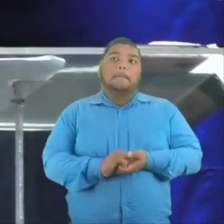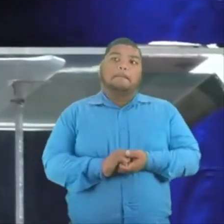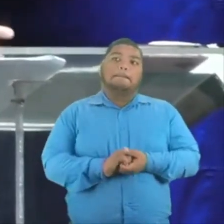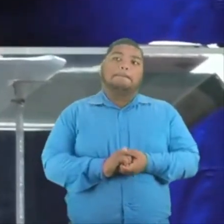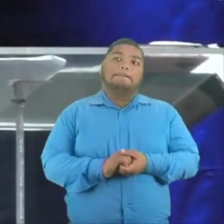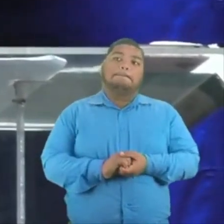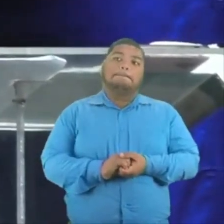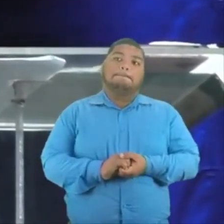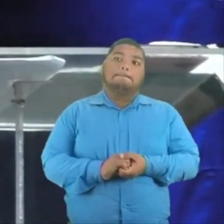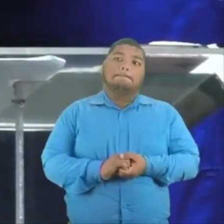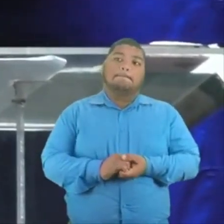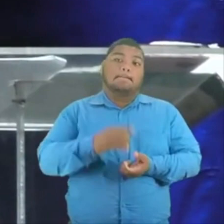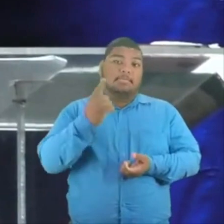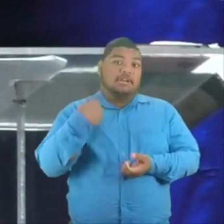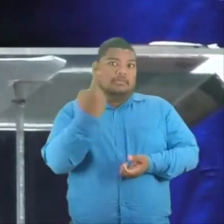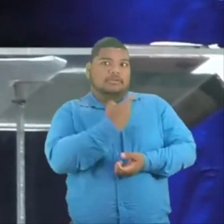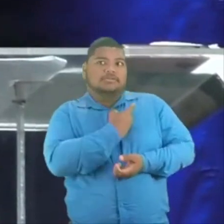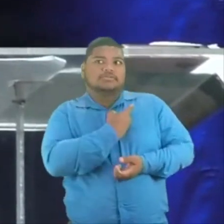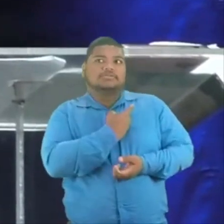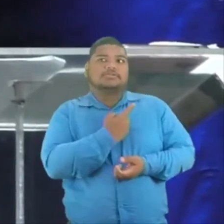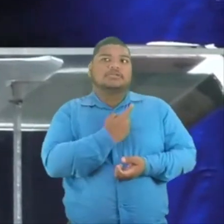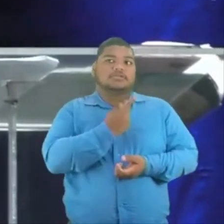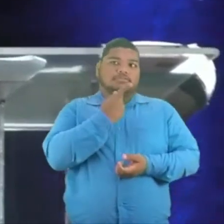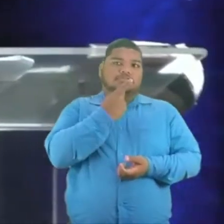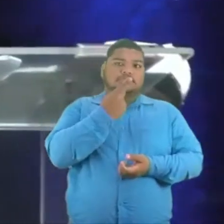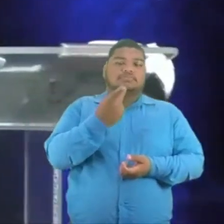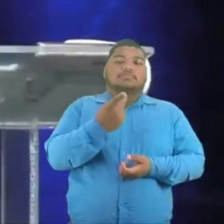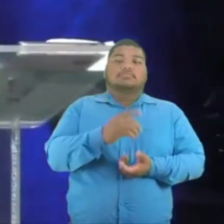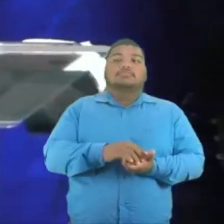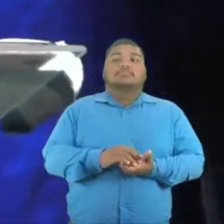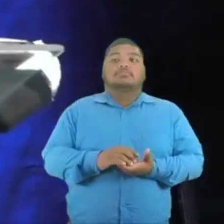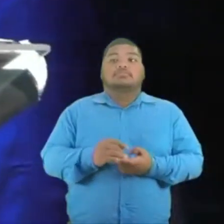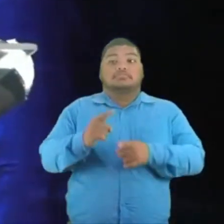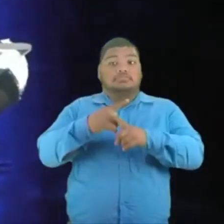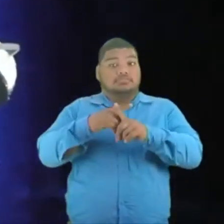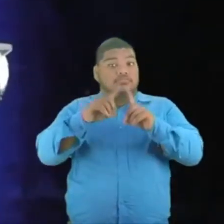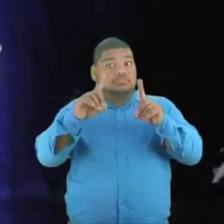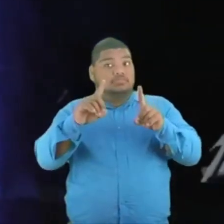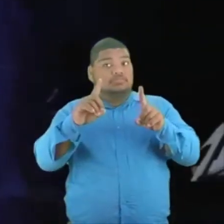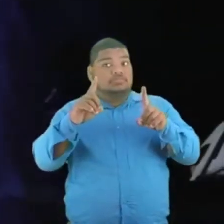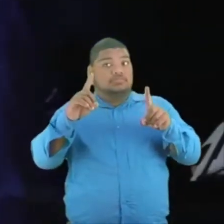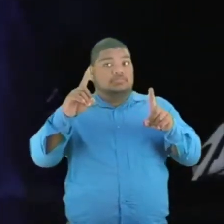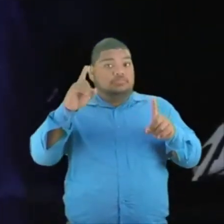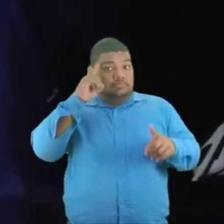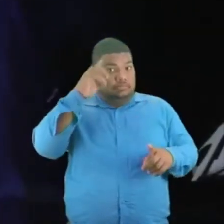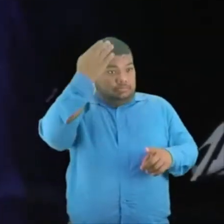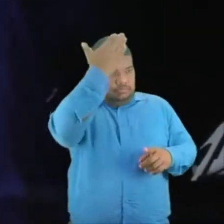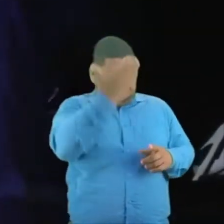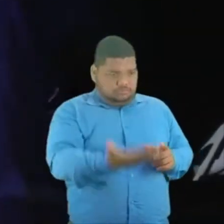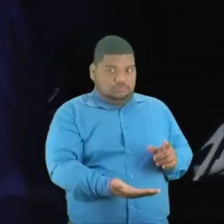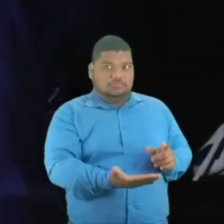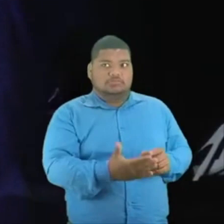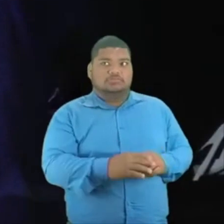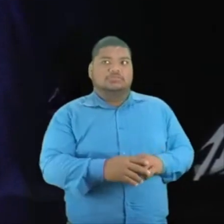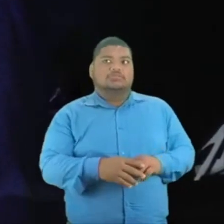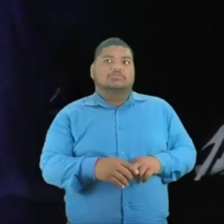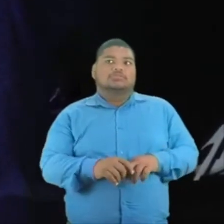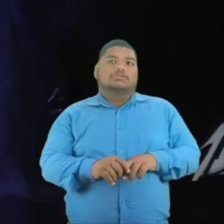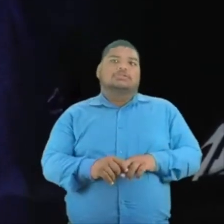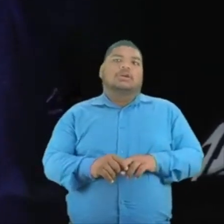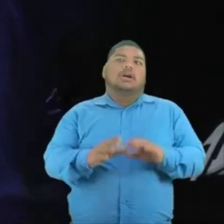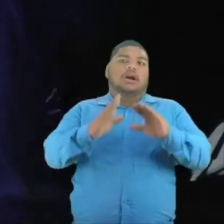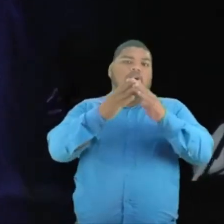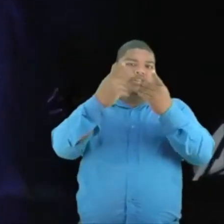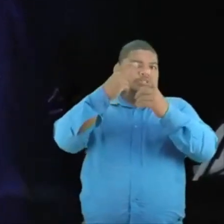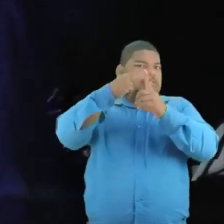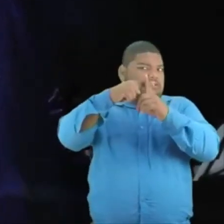Eu vou falar para nós, claro, continuo falando, mas diretamente. Deixa eu dizer uma coisa para você, a igreja, meus irmãos,